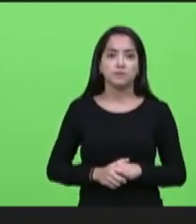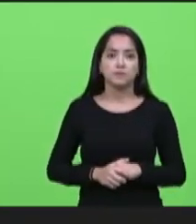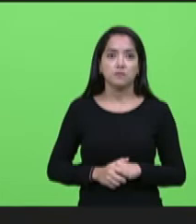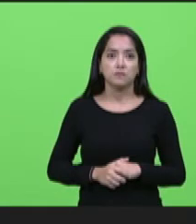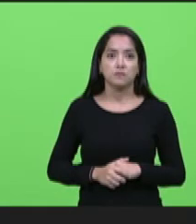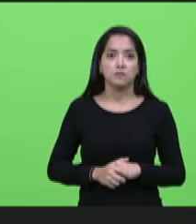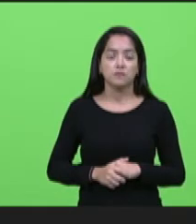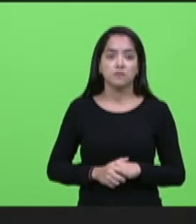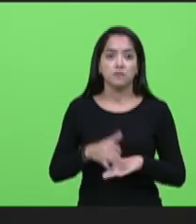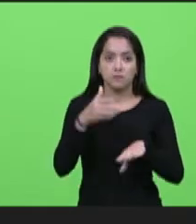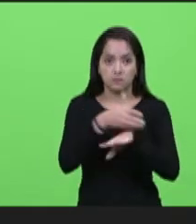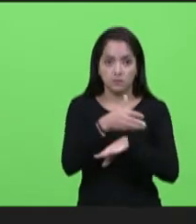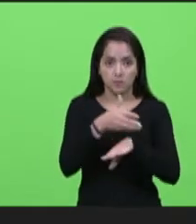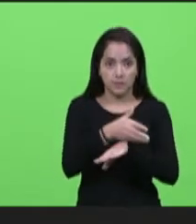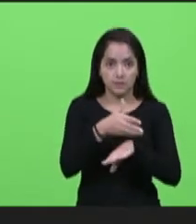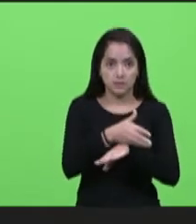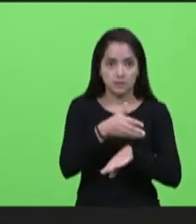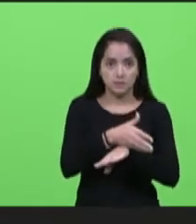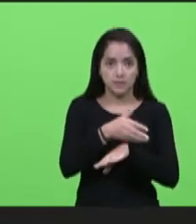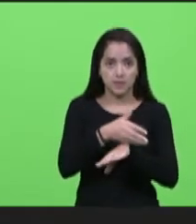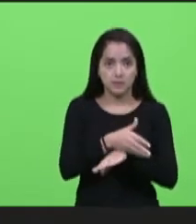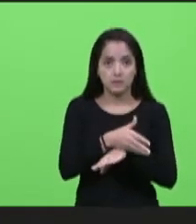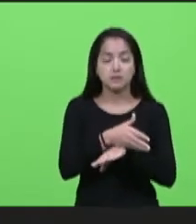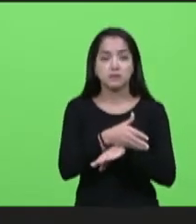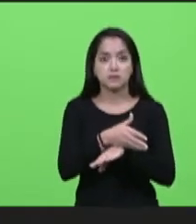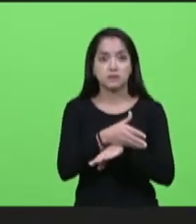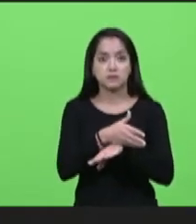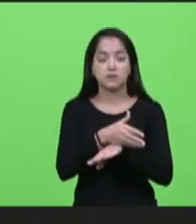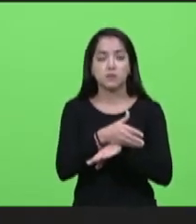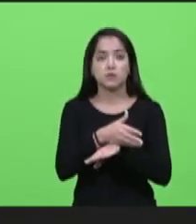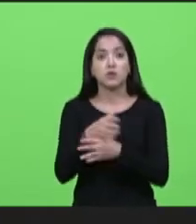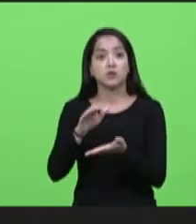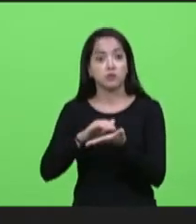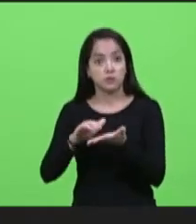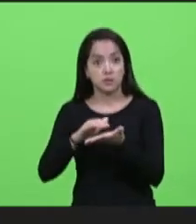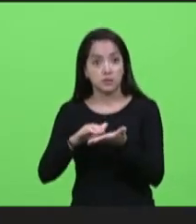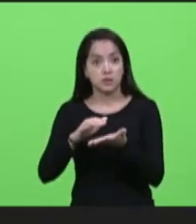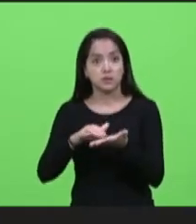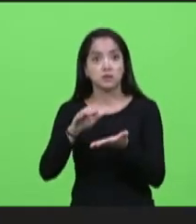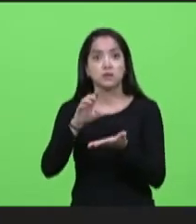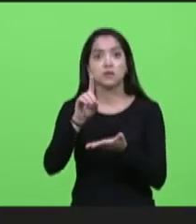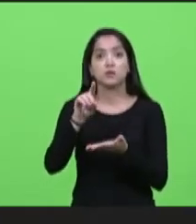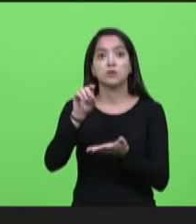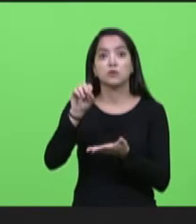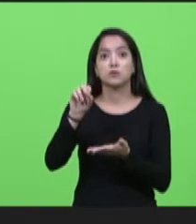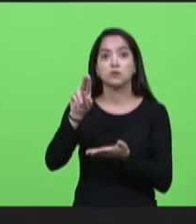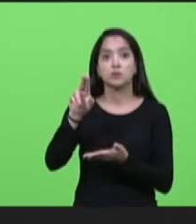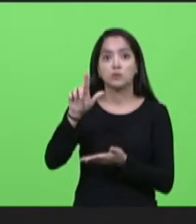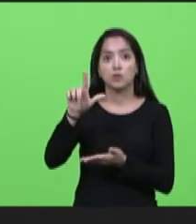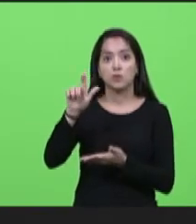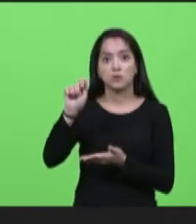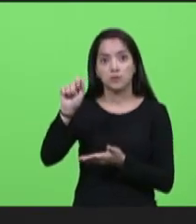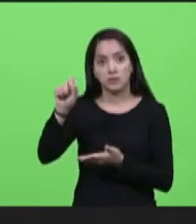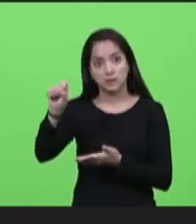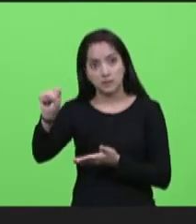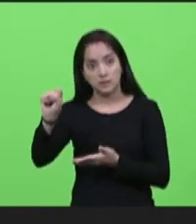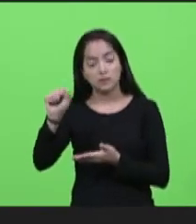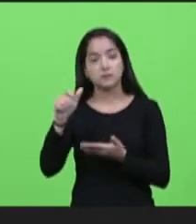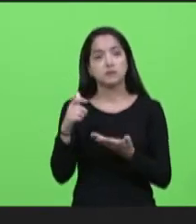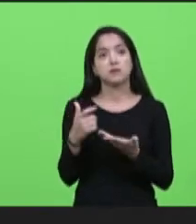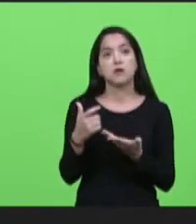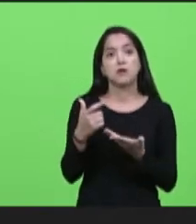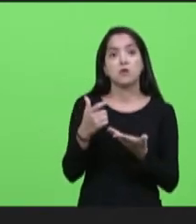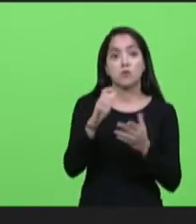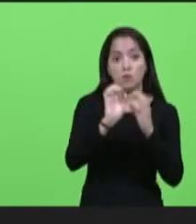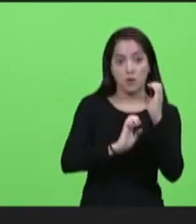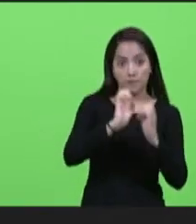da participação, da aproximação do secretário Douglas Borba com a empresa que